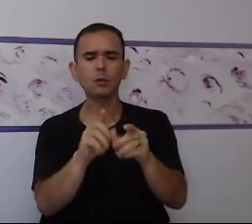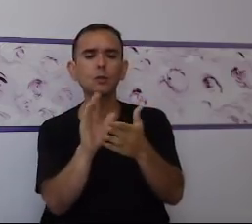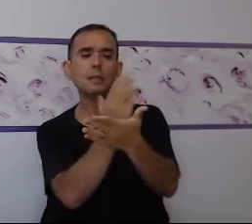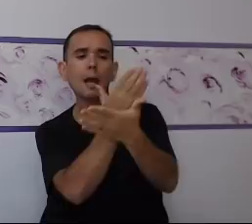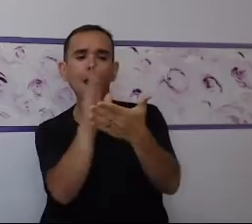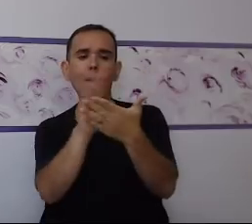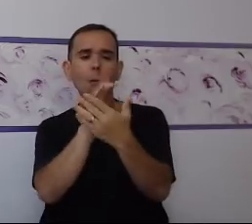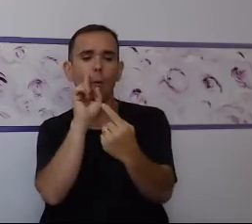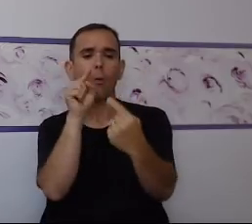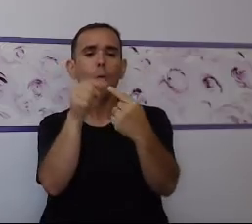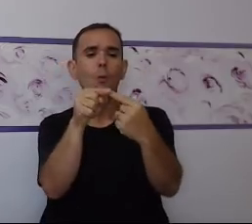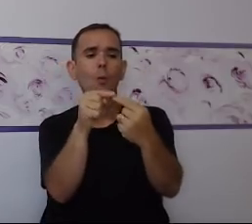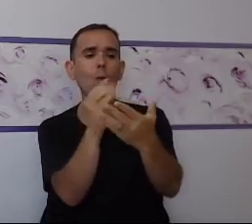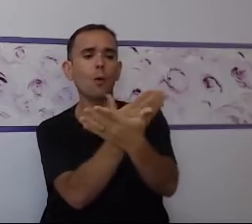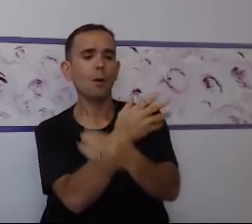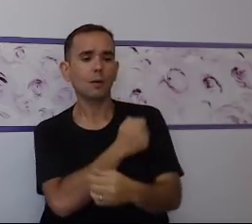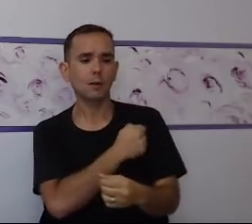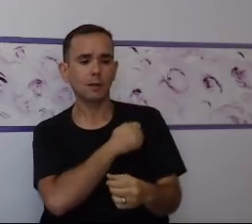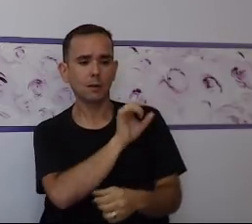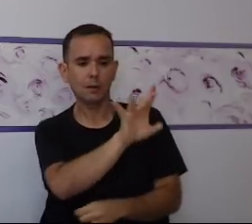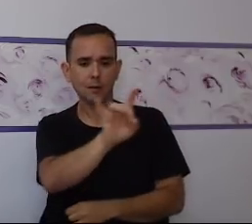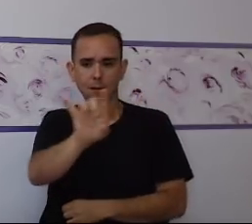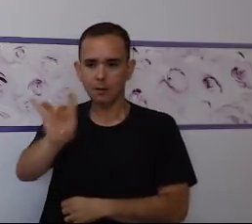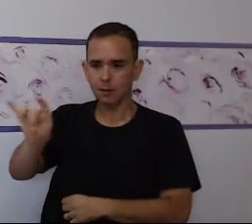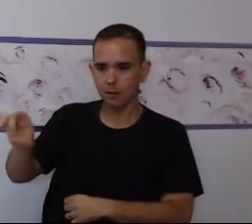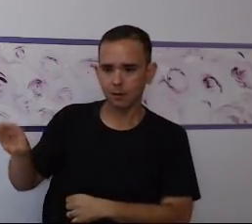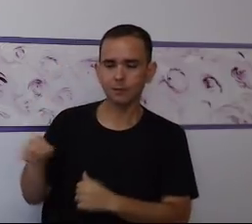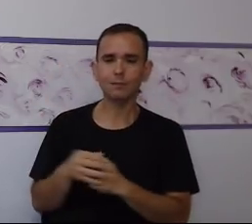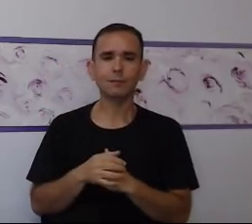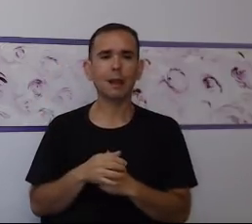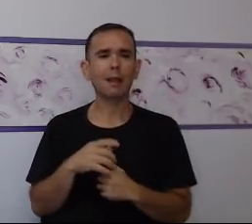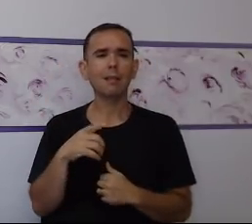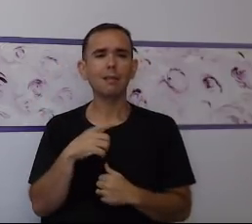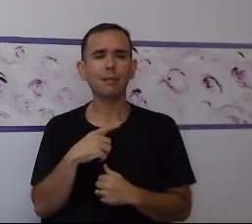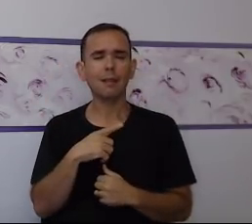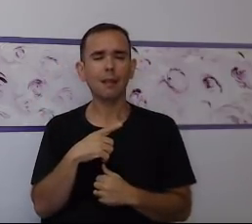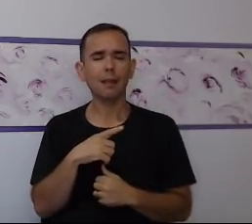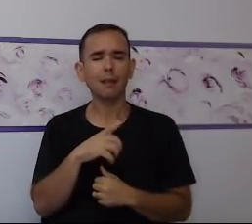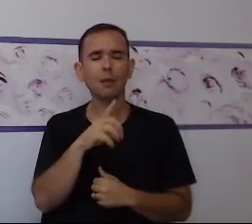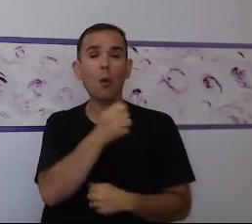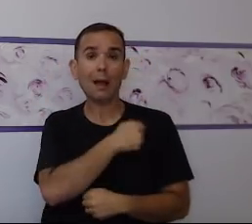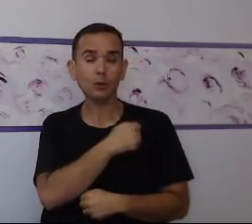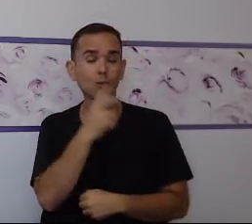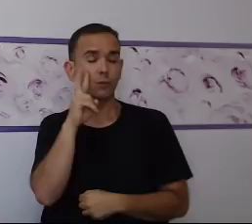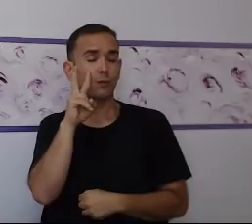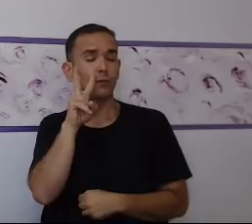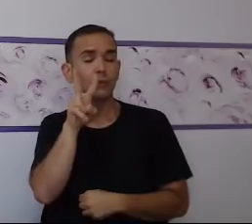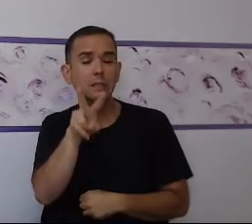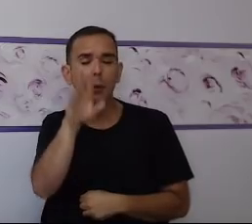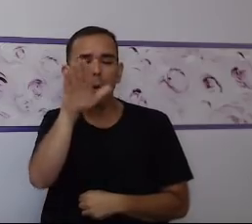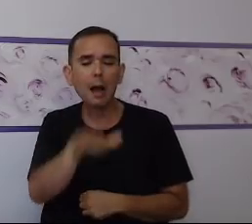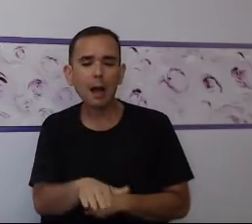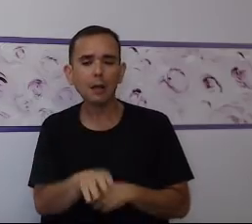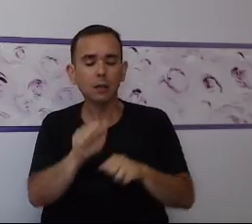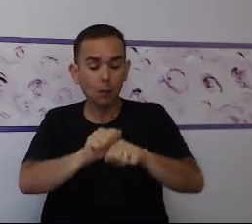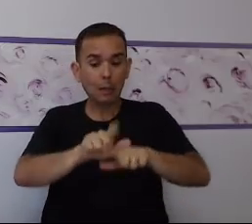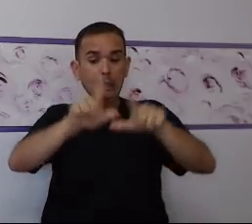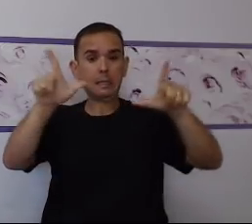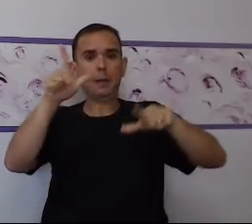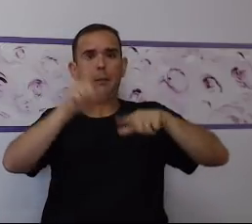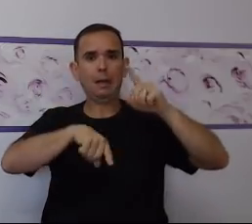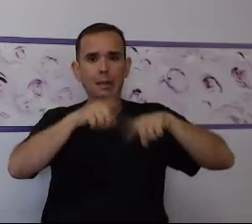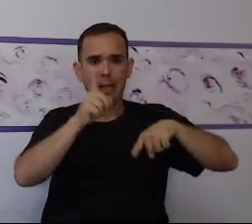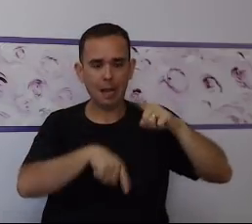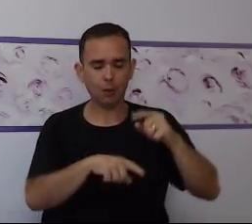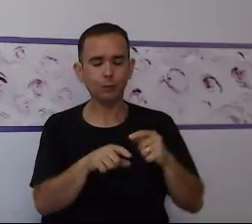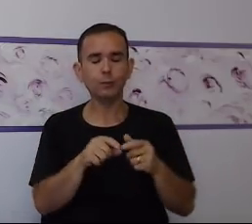a especificidade de cada aluno com deficiência. Vamos supor, se foi um aluno com baixa visão, ele recebeu ampliação do material, a equipe